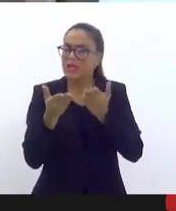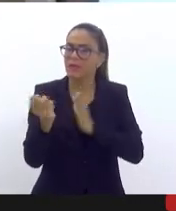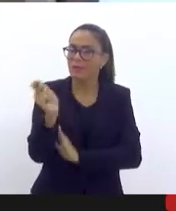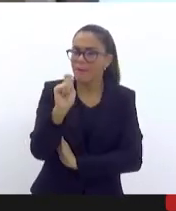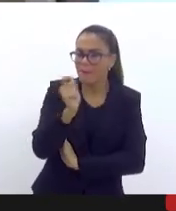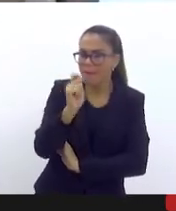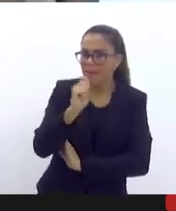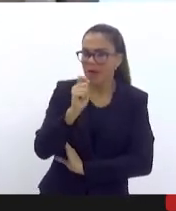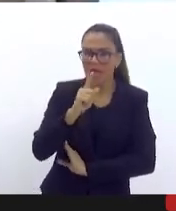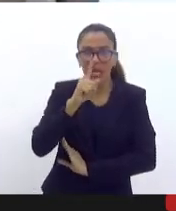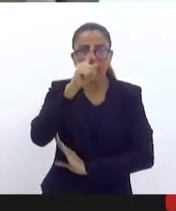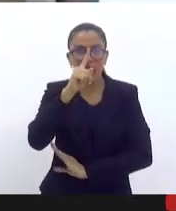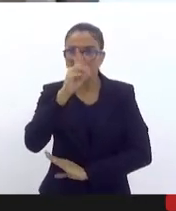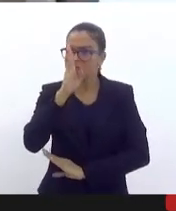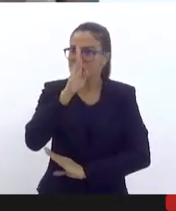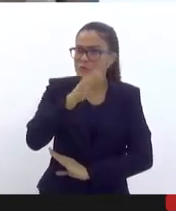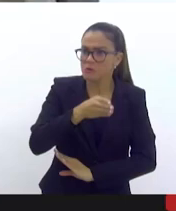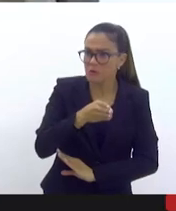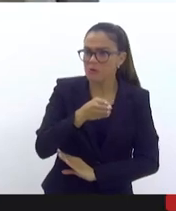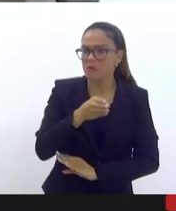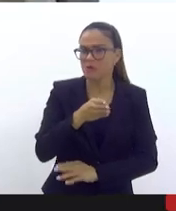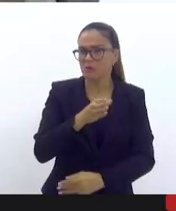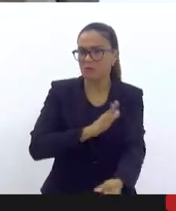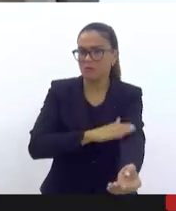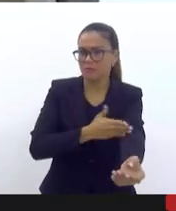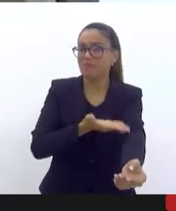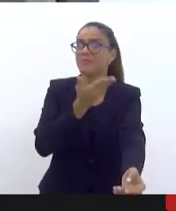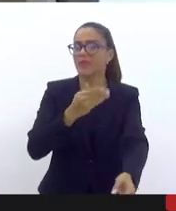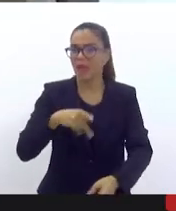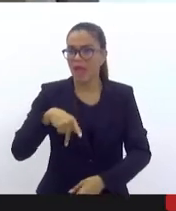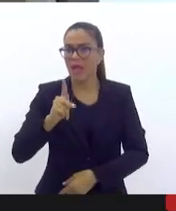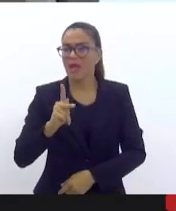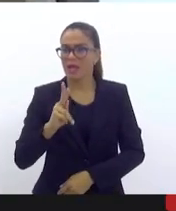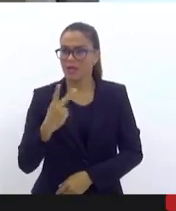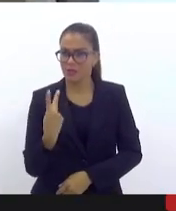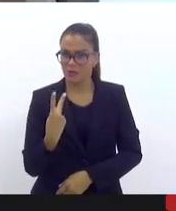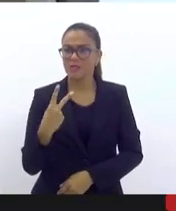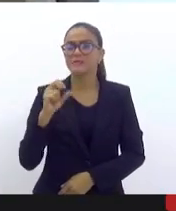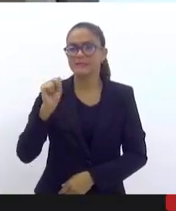não representava um risco direto acabou espaço